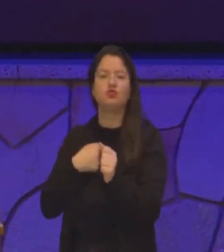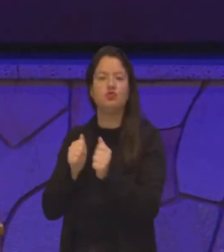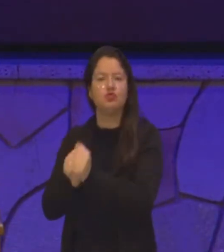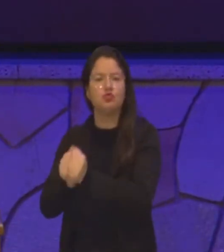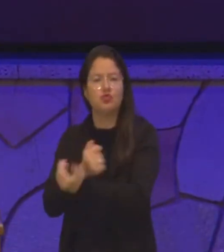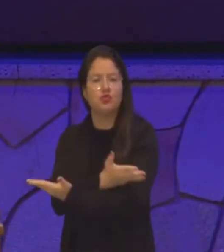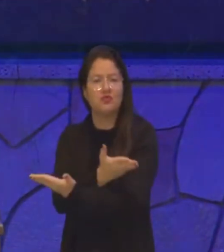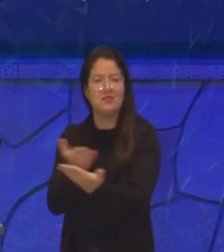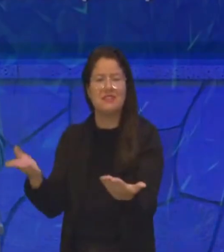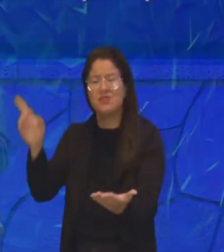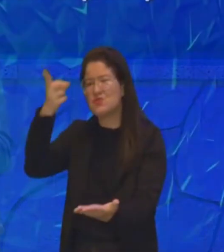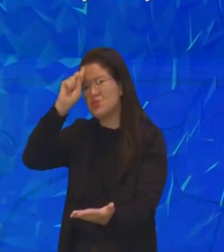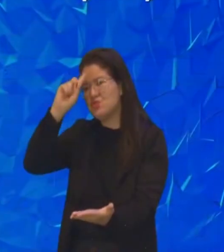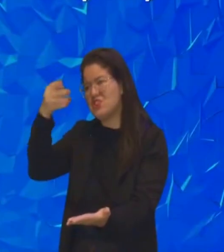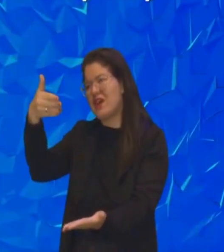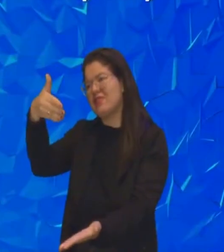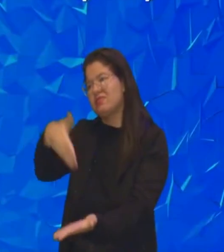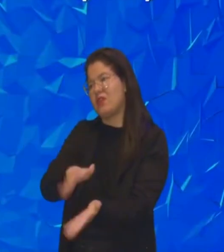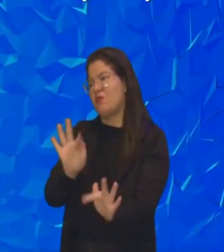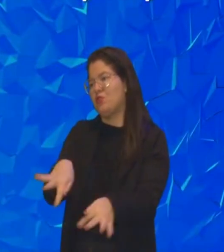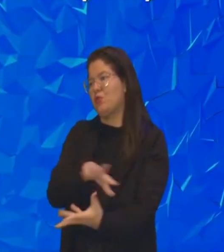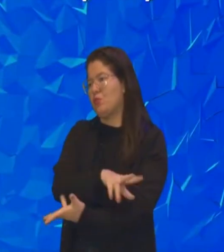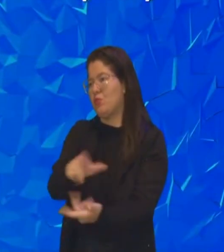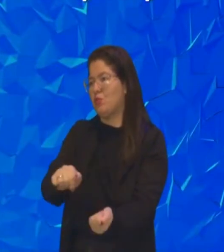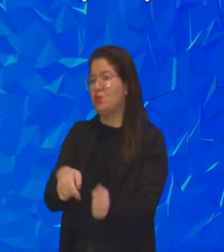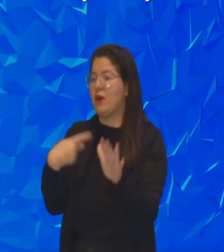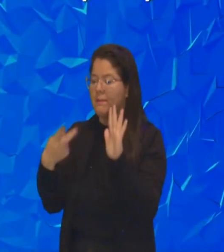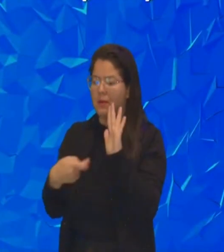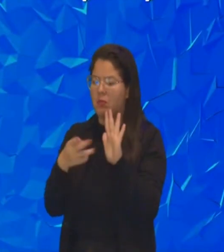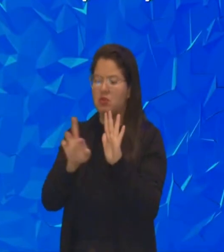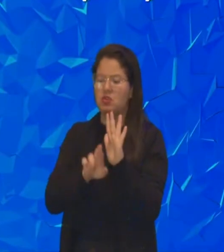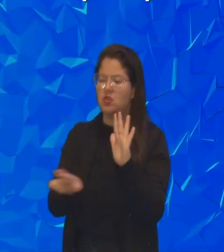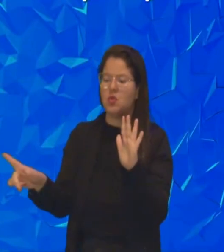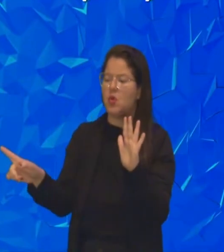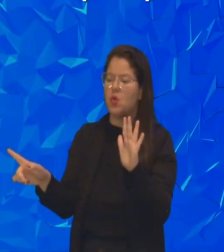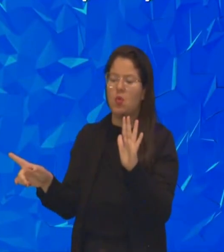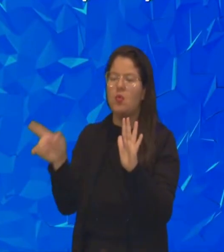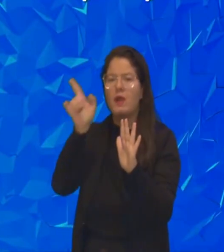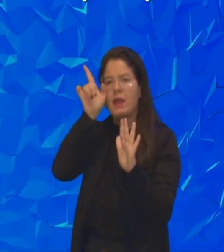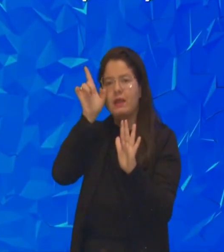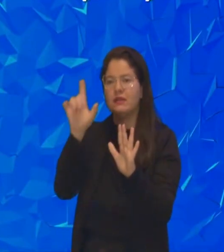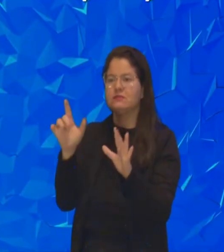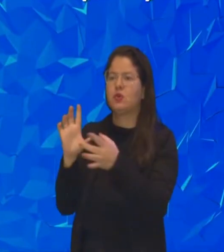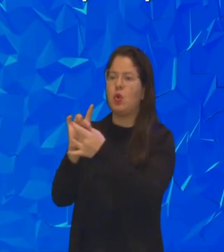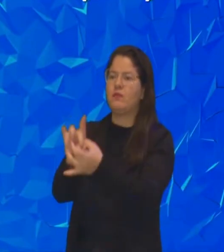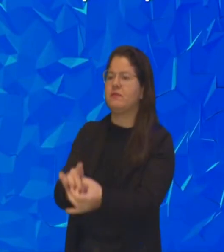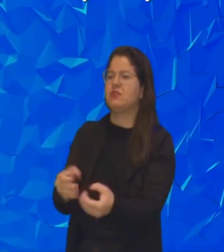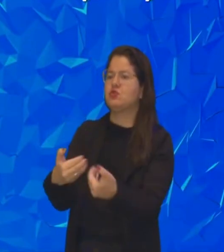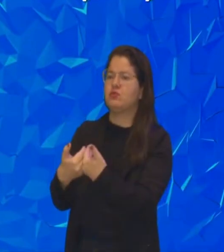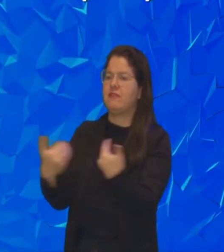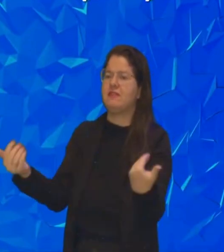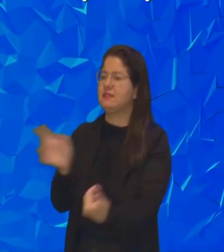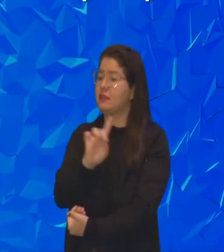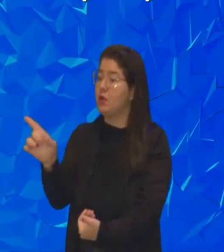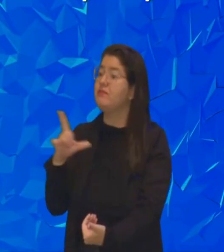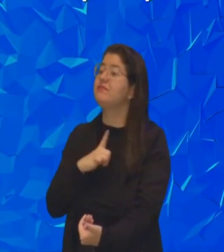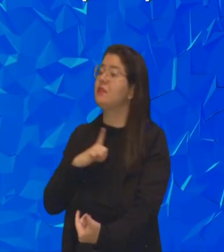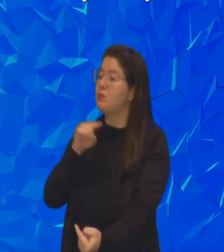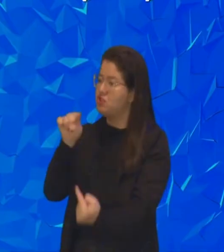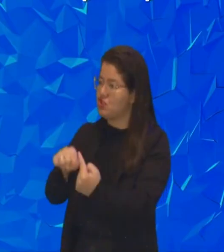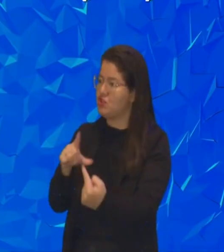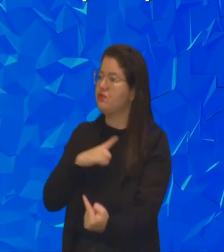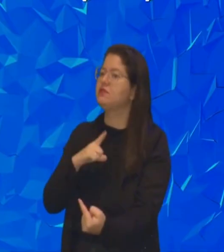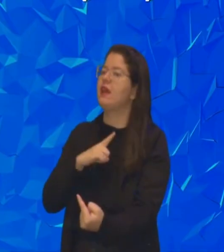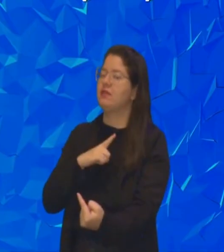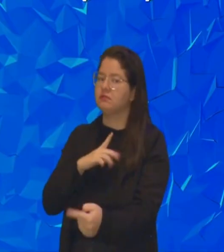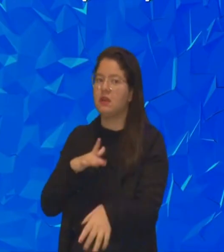o fim dos tempos. Essa promessa não está solta, ela tem esse contexto, tem um destino. É direcionado